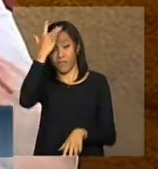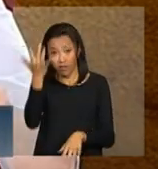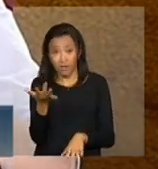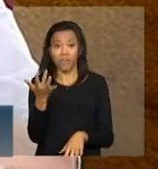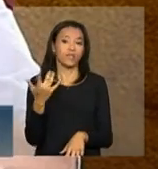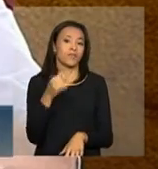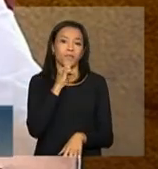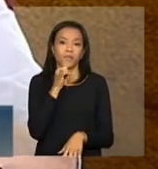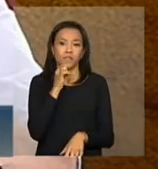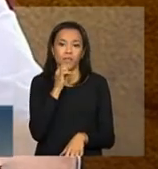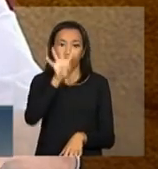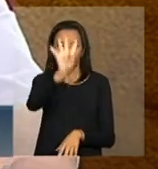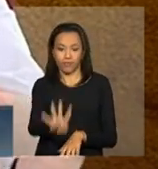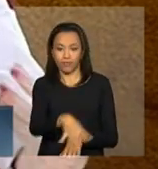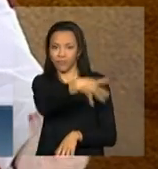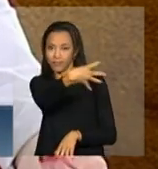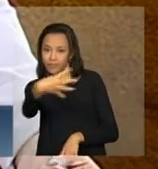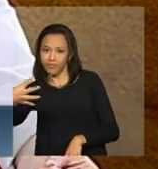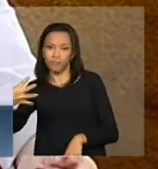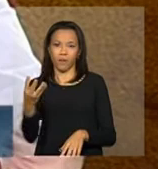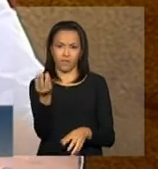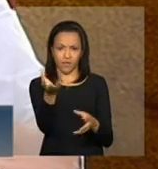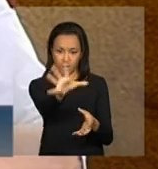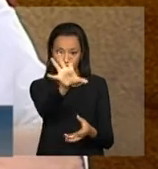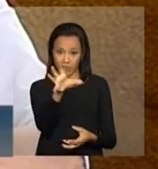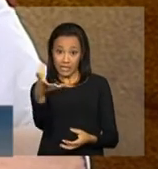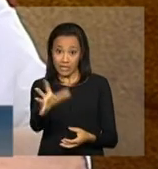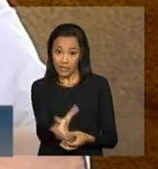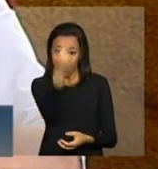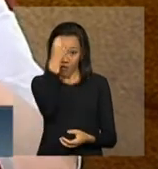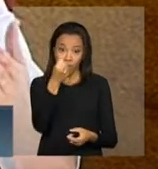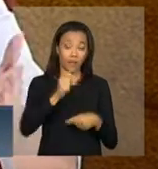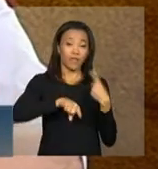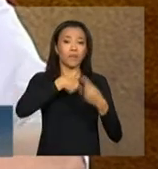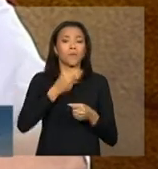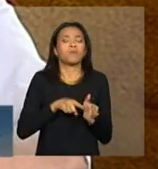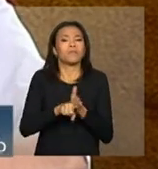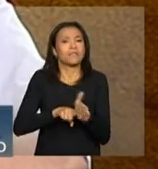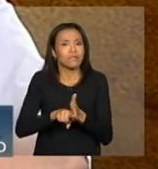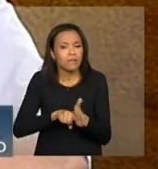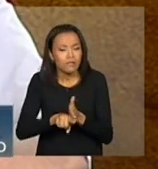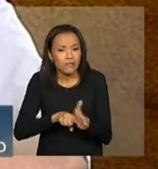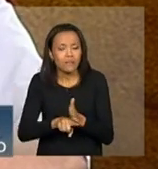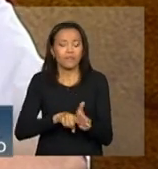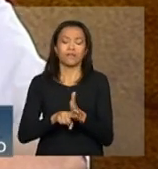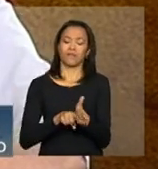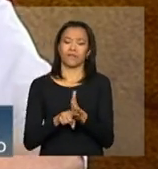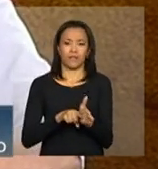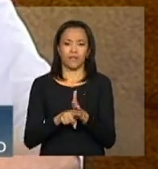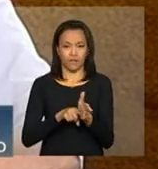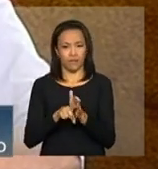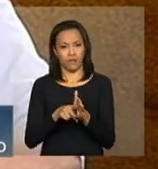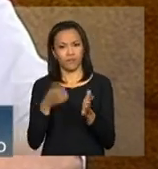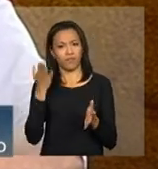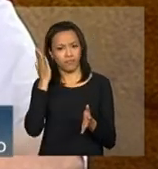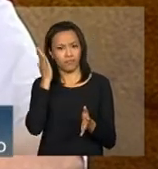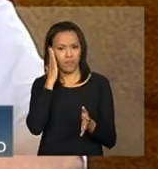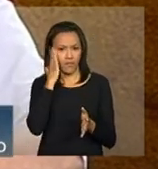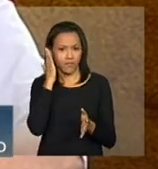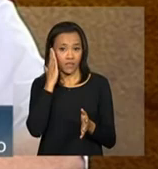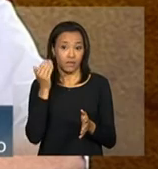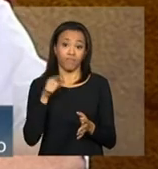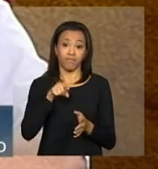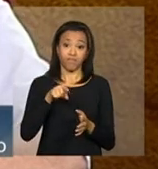aquilo para uma planilha Excel, para você armazenar e depois pesquisar novamente dentro daquilo, daquele mesmo universo que você